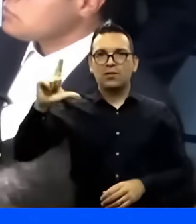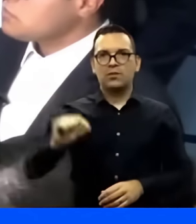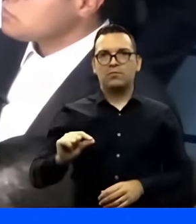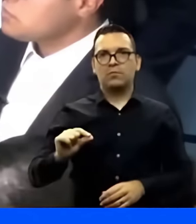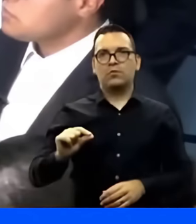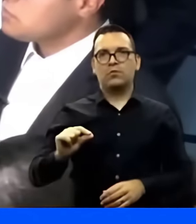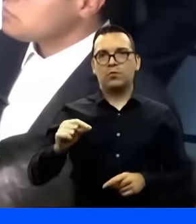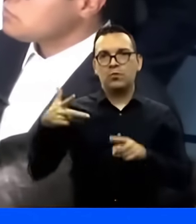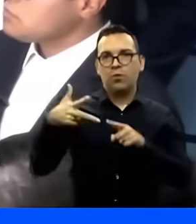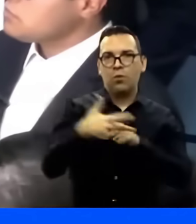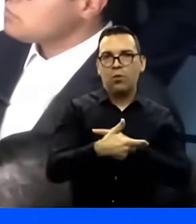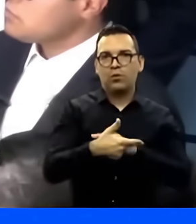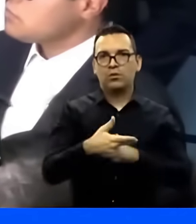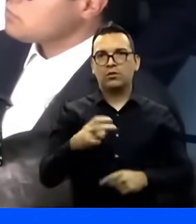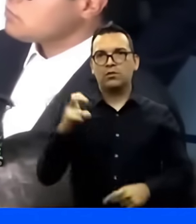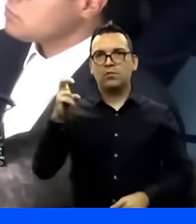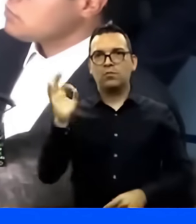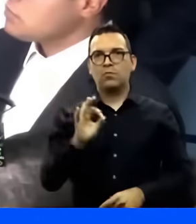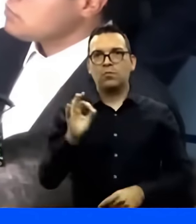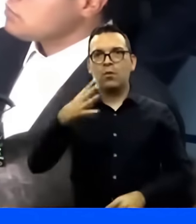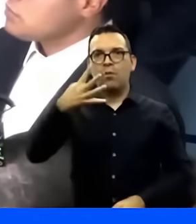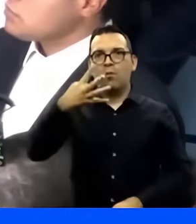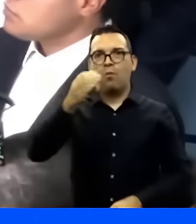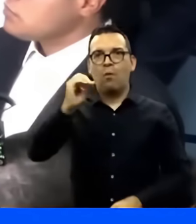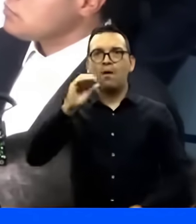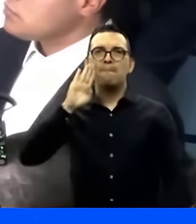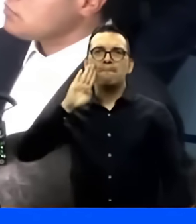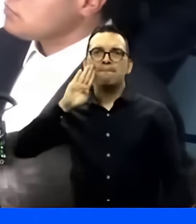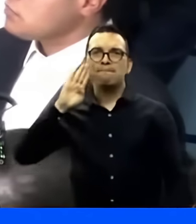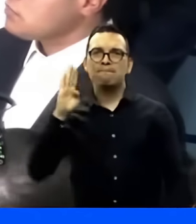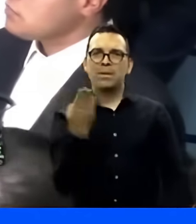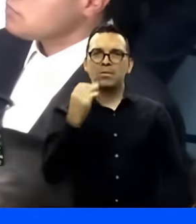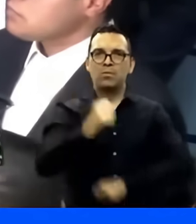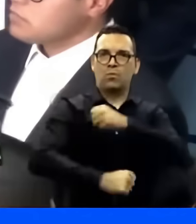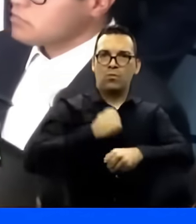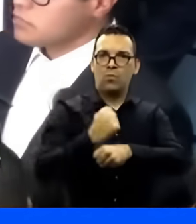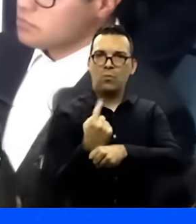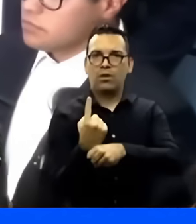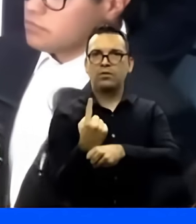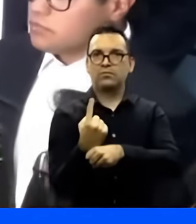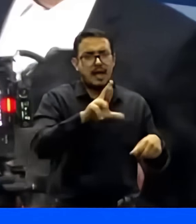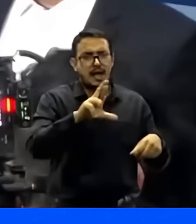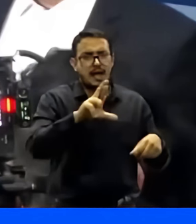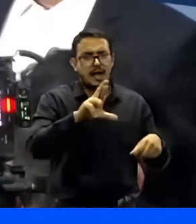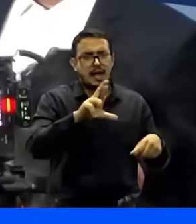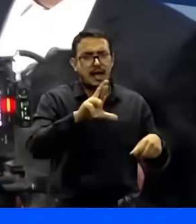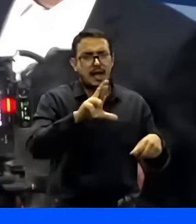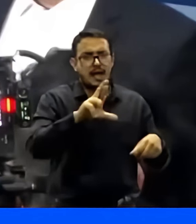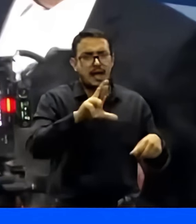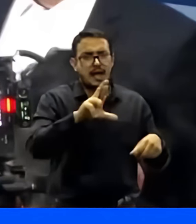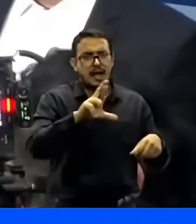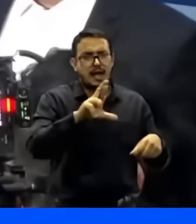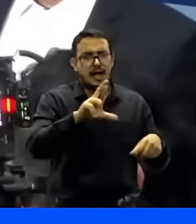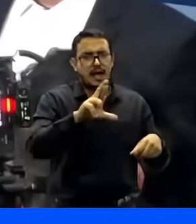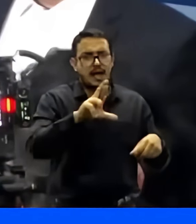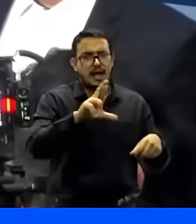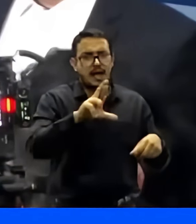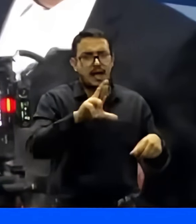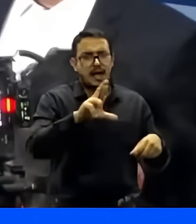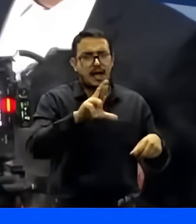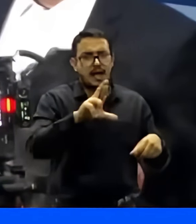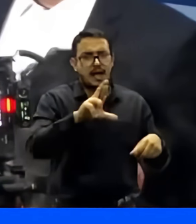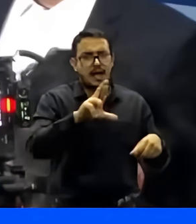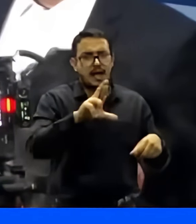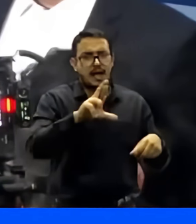de algo em torno de 40 bilhões de reais por ano, resolve o problema do orçamento brasileiro para os próximos anos. Meus amigos, eu não vou